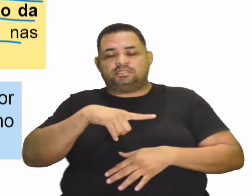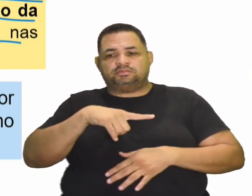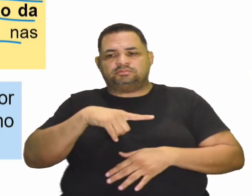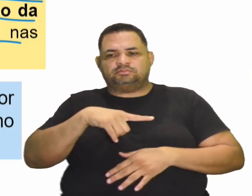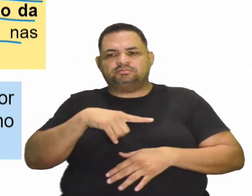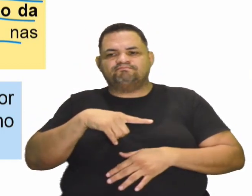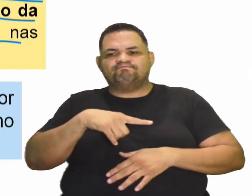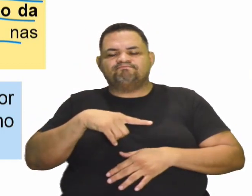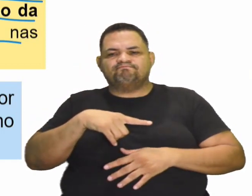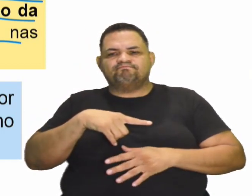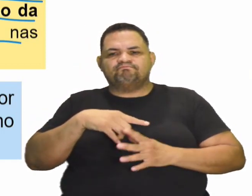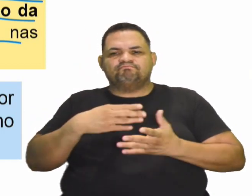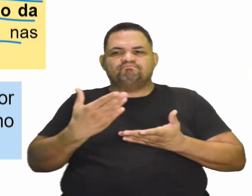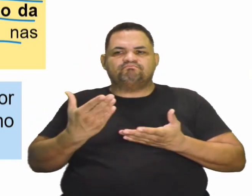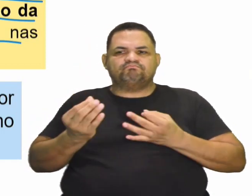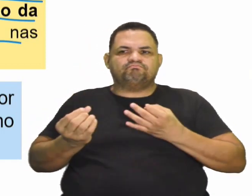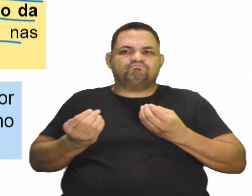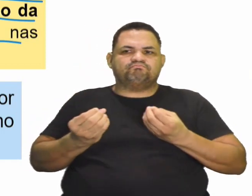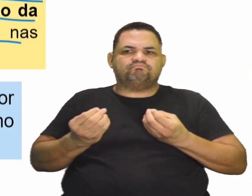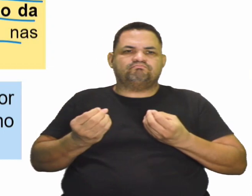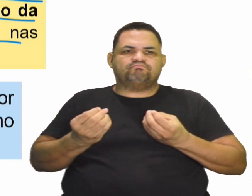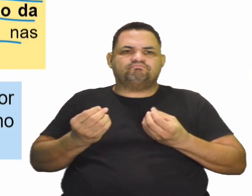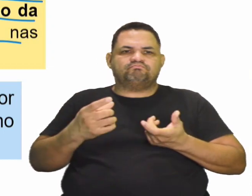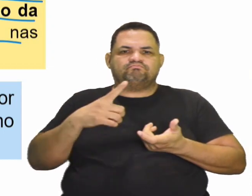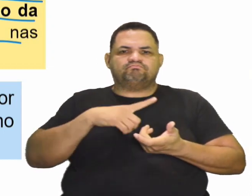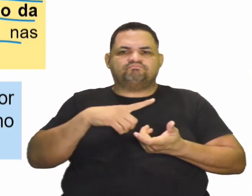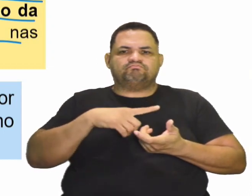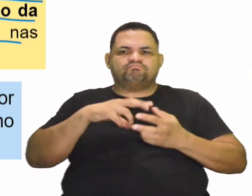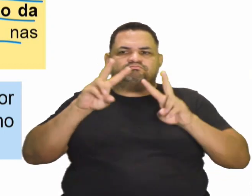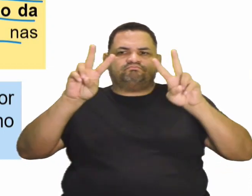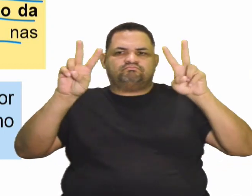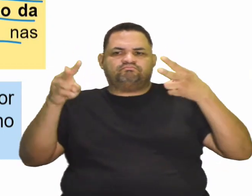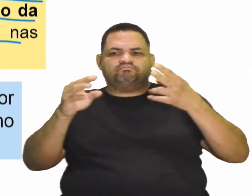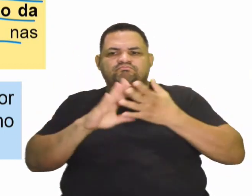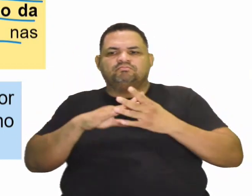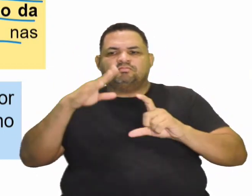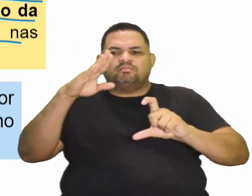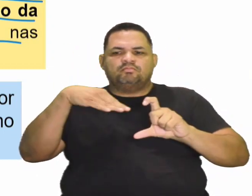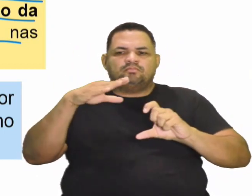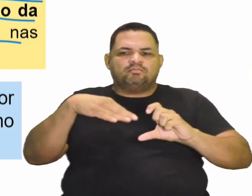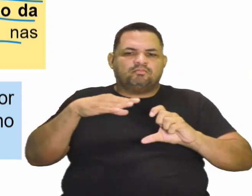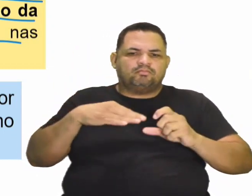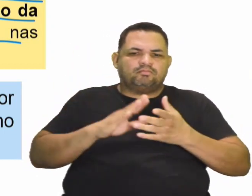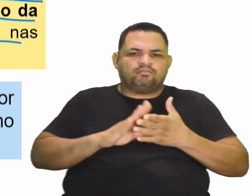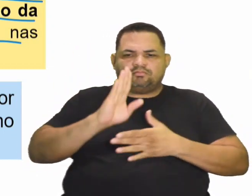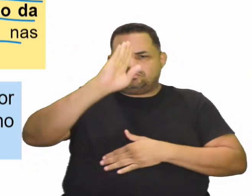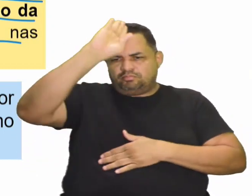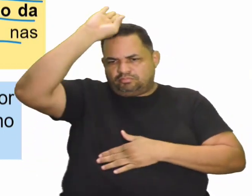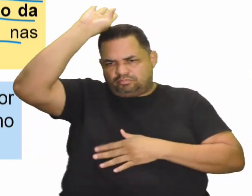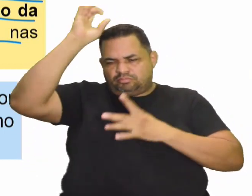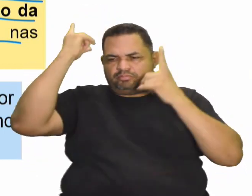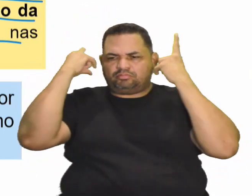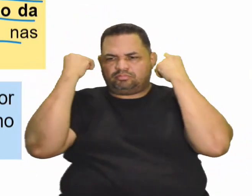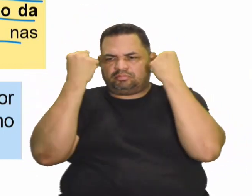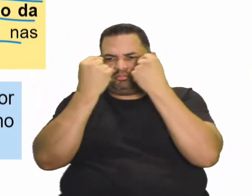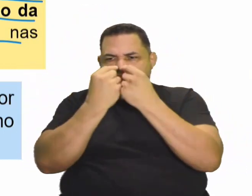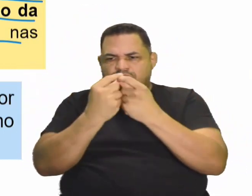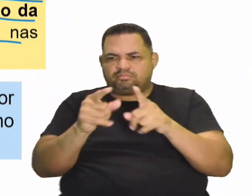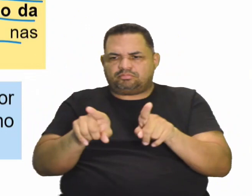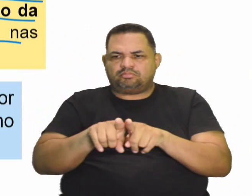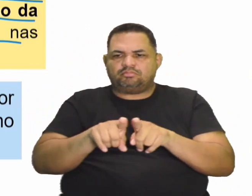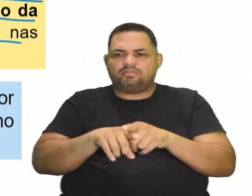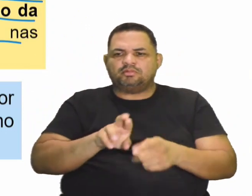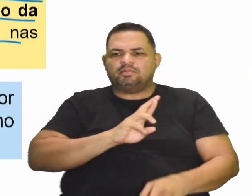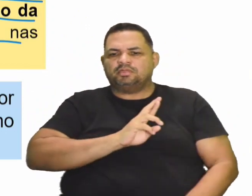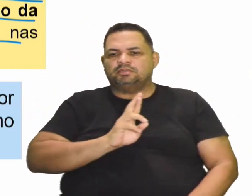traziam ali temas da mitologia romana, grega ou